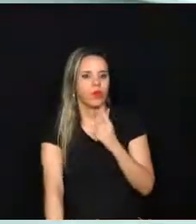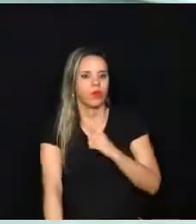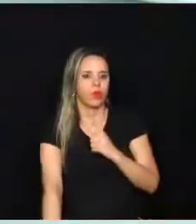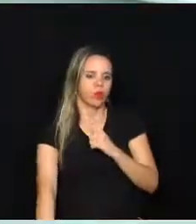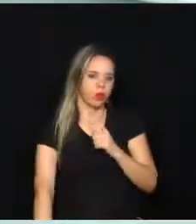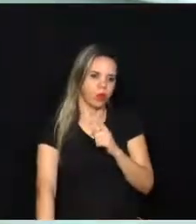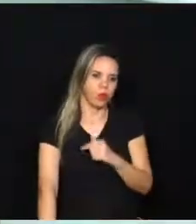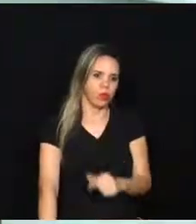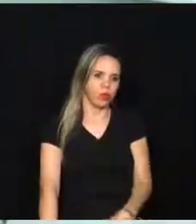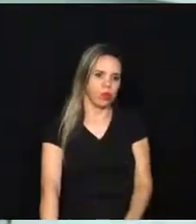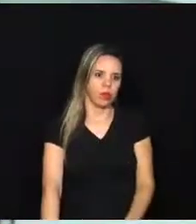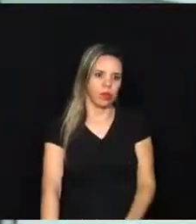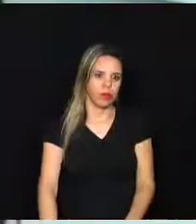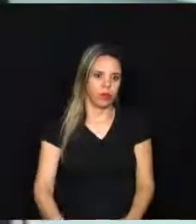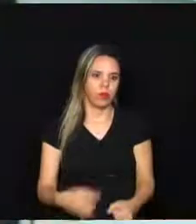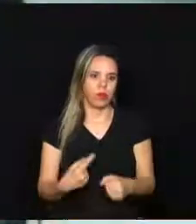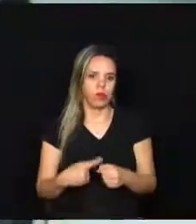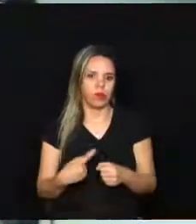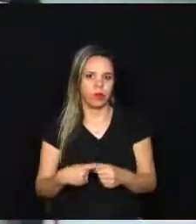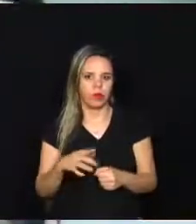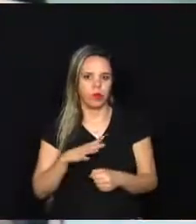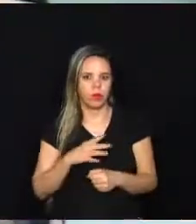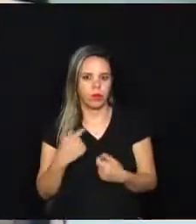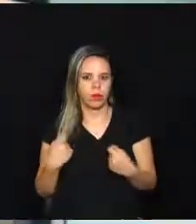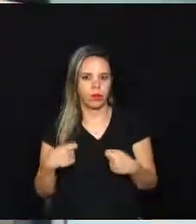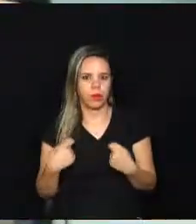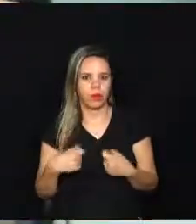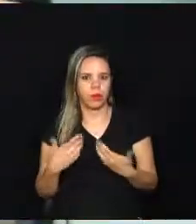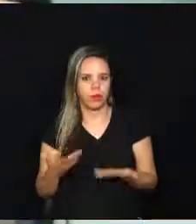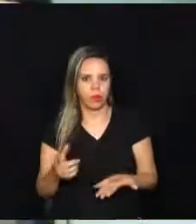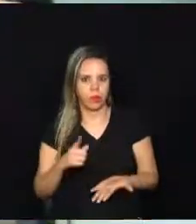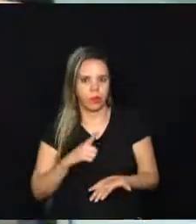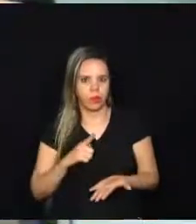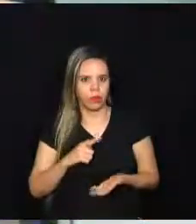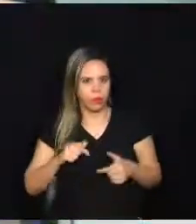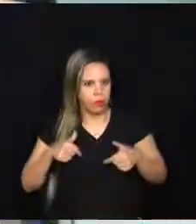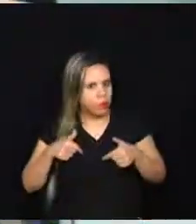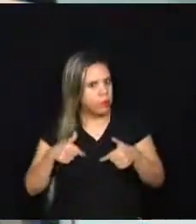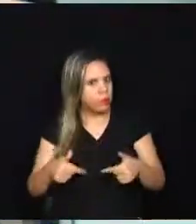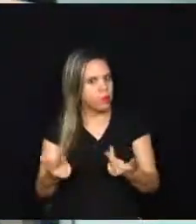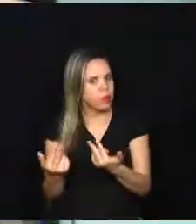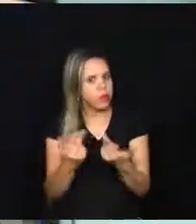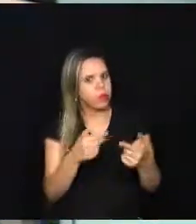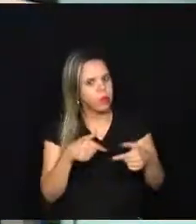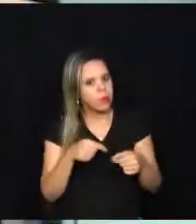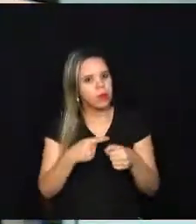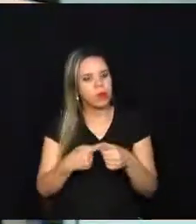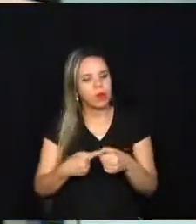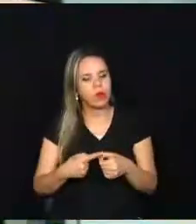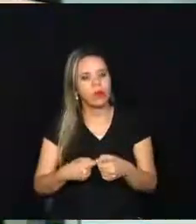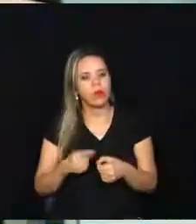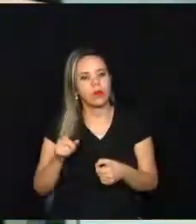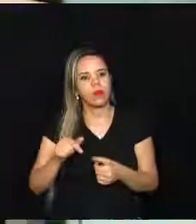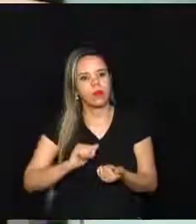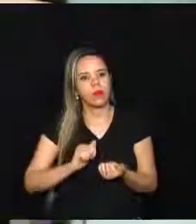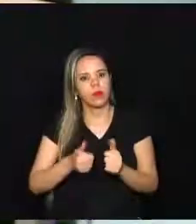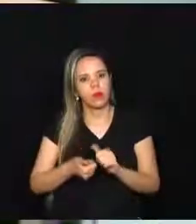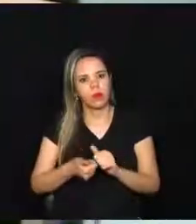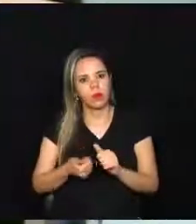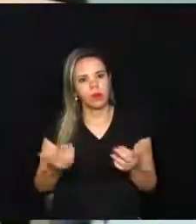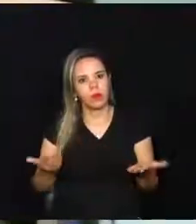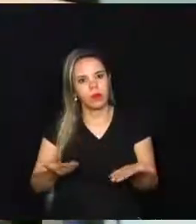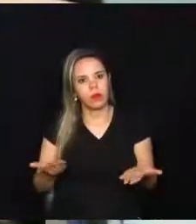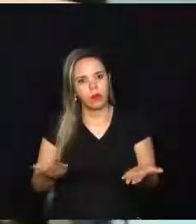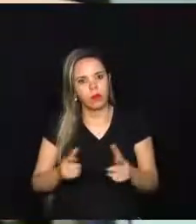ser uma metrópole, ela precisa ter atitude de metrópole. E o parkour é um esporte que